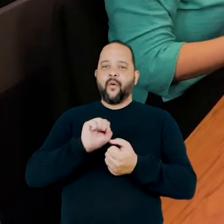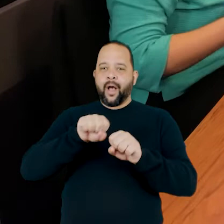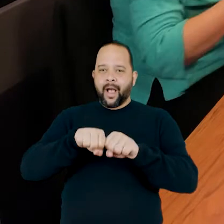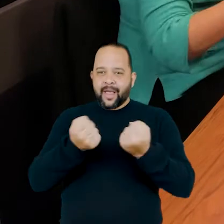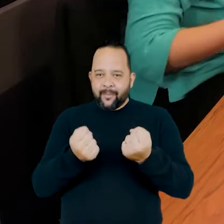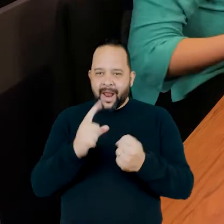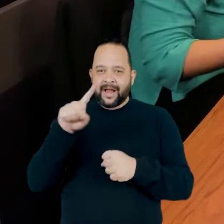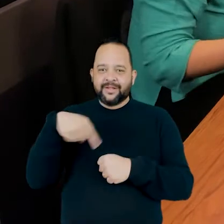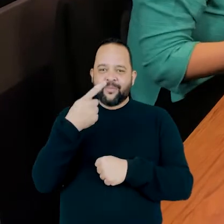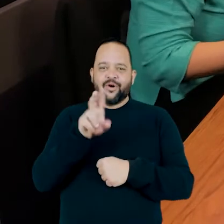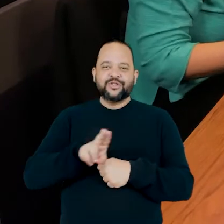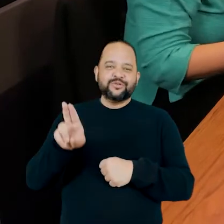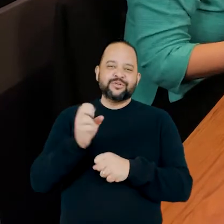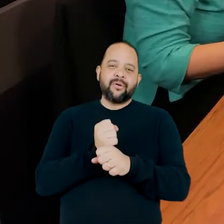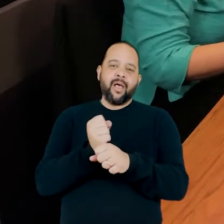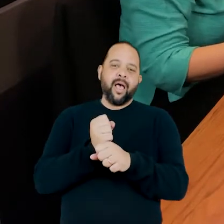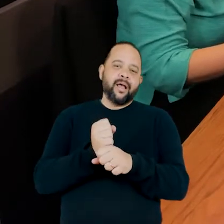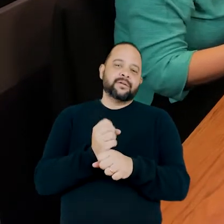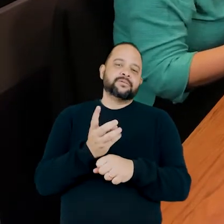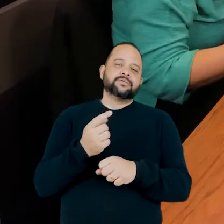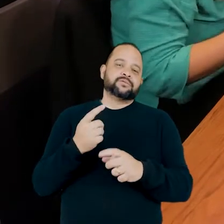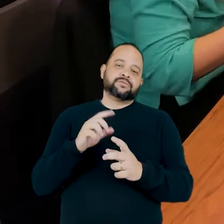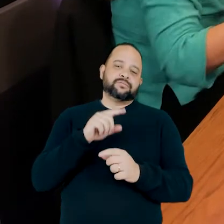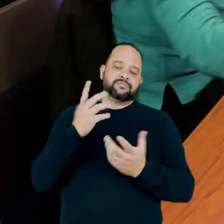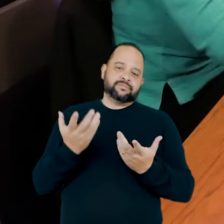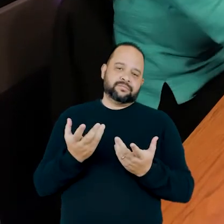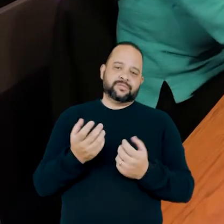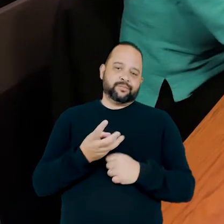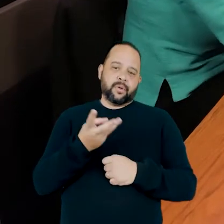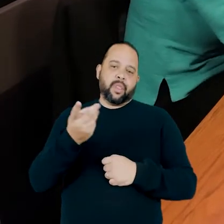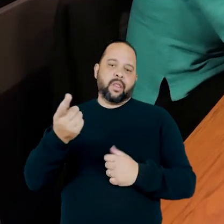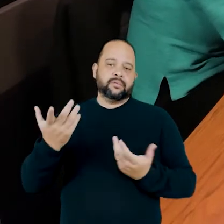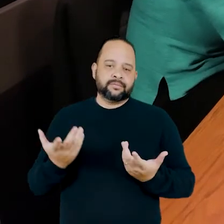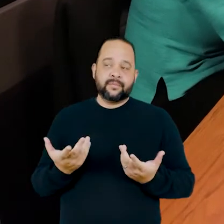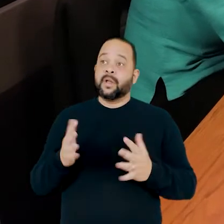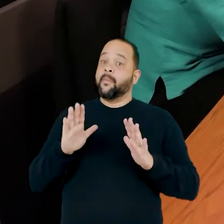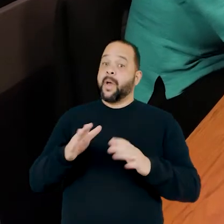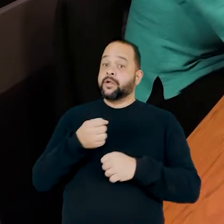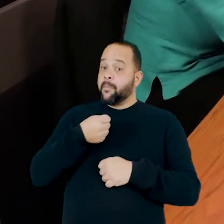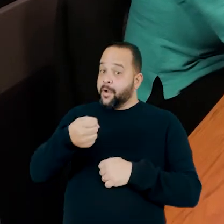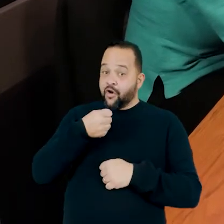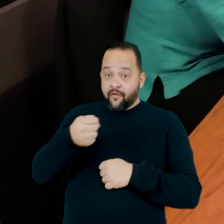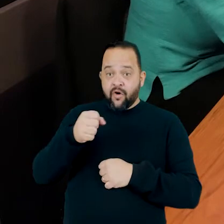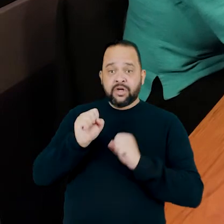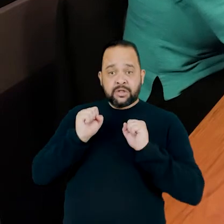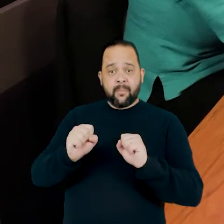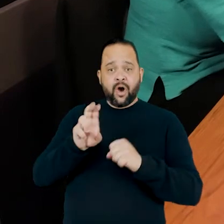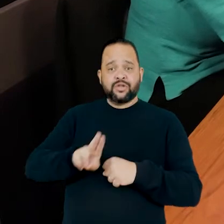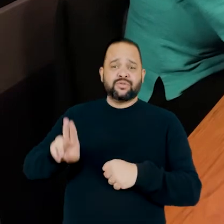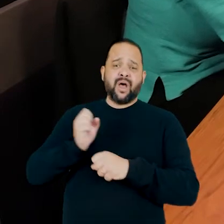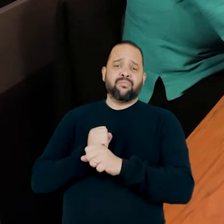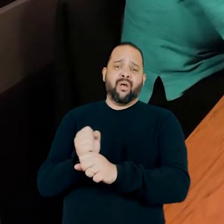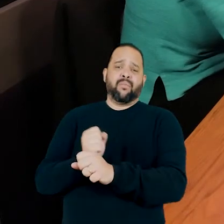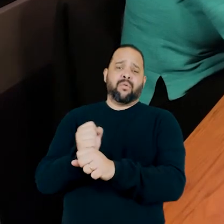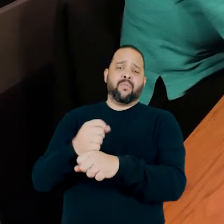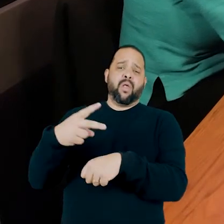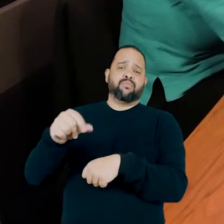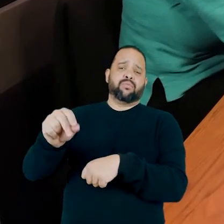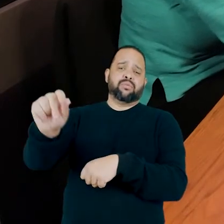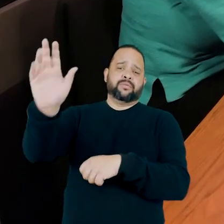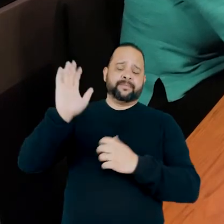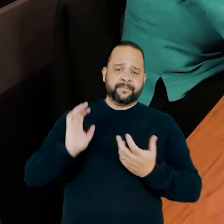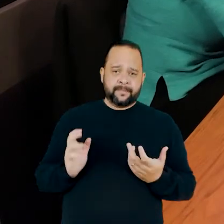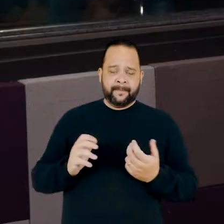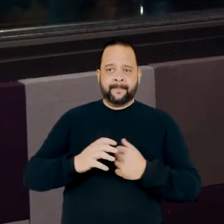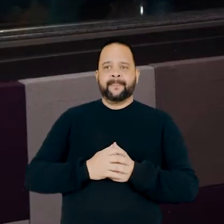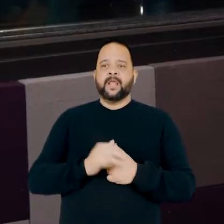né? Só que eu tava vendo de novo. Não, não é assim, né? O microfone vai pra vida inteira, né? Acho que contar uma historinha, voltar um pouquinho